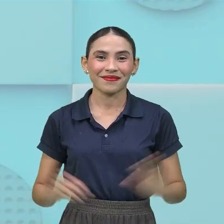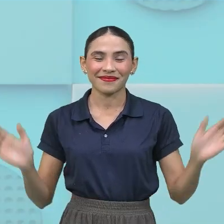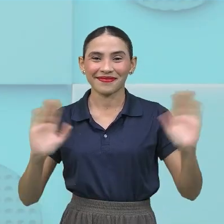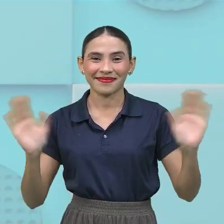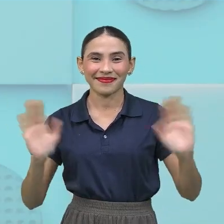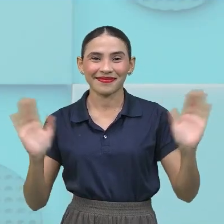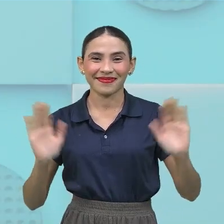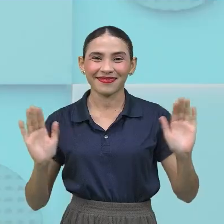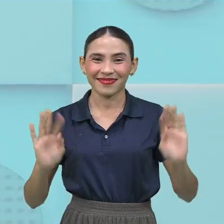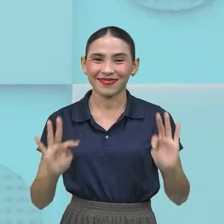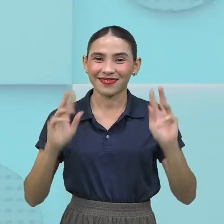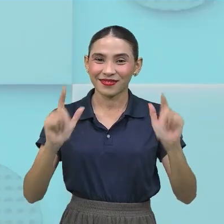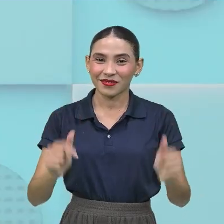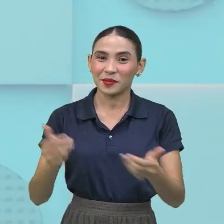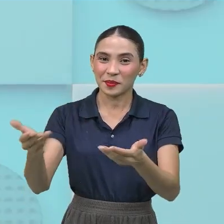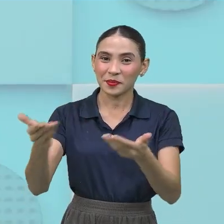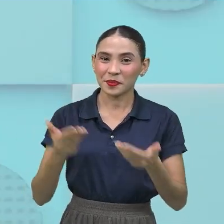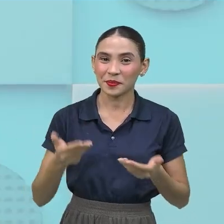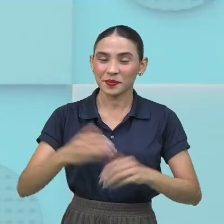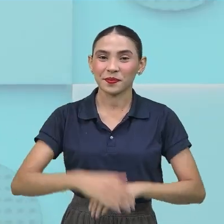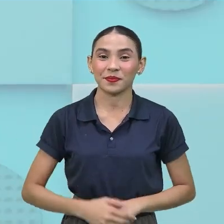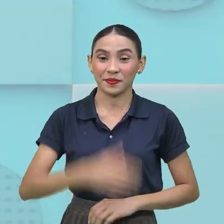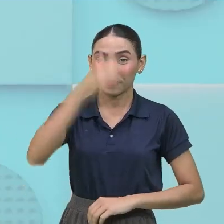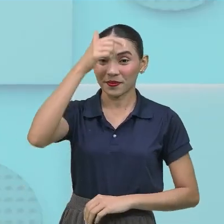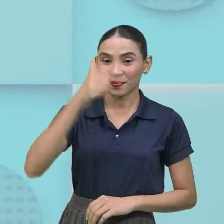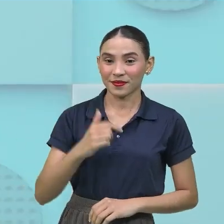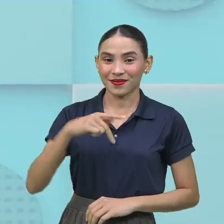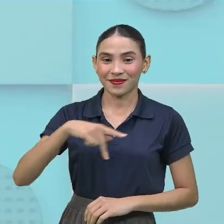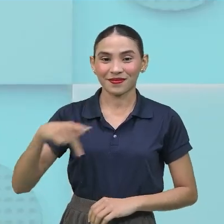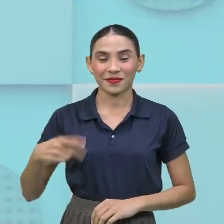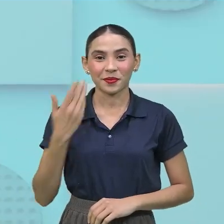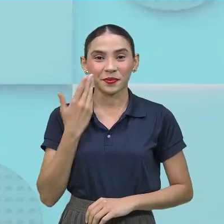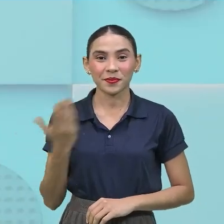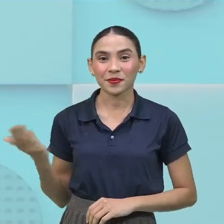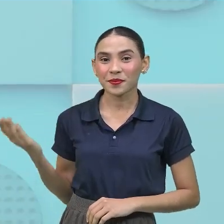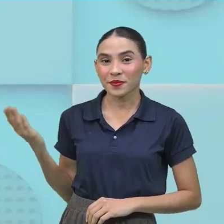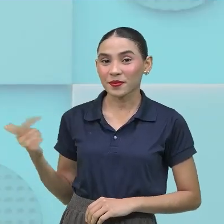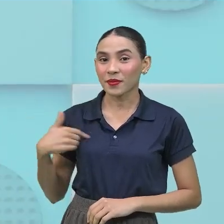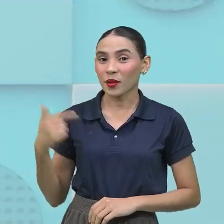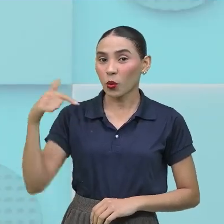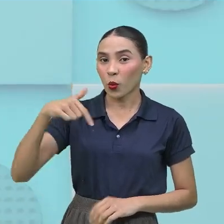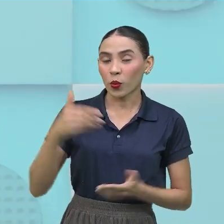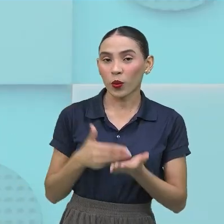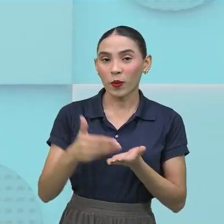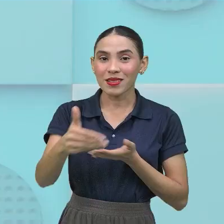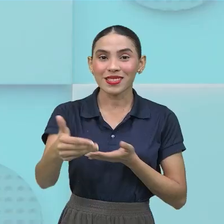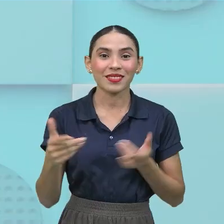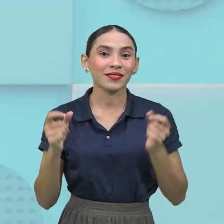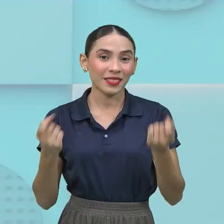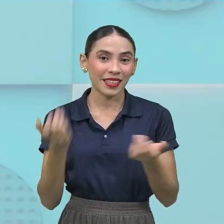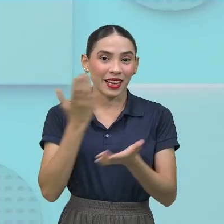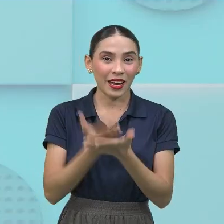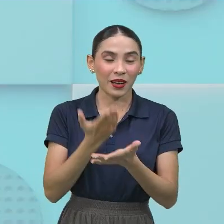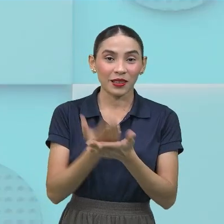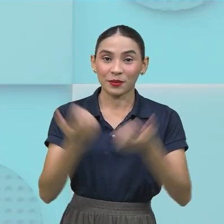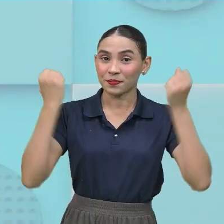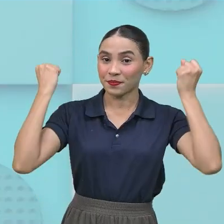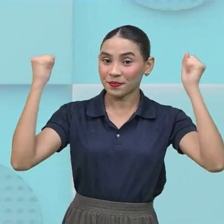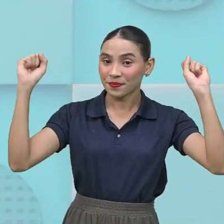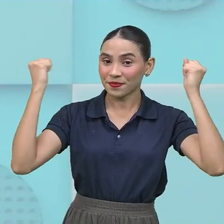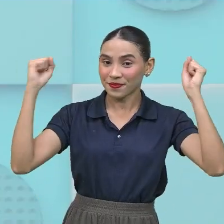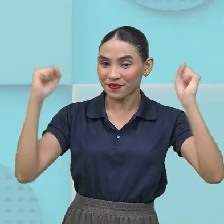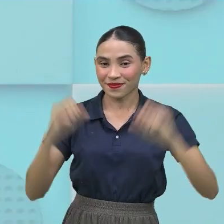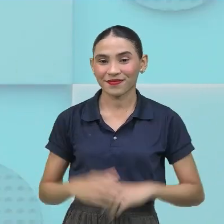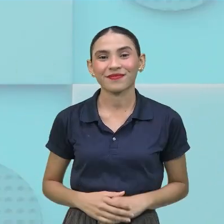Olá, saudações a todos. Eu sou o professor Kim Raoni. Estamos iniciando mais uma aula de Educação